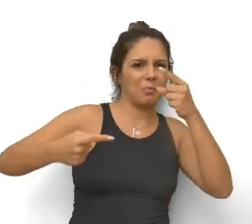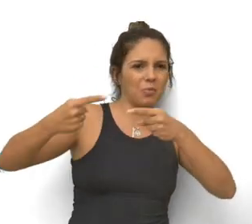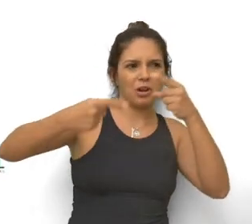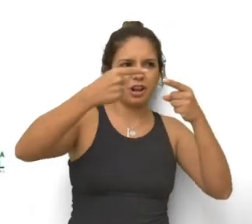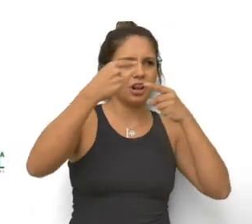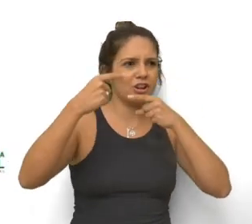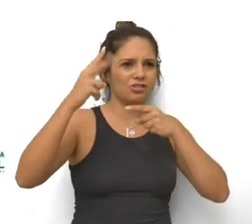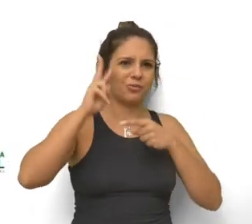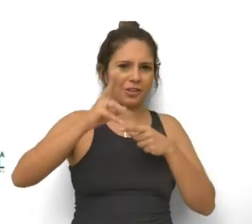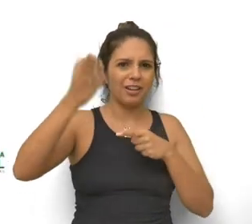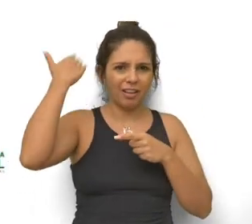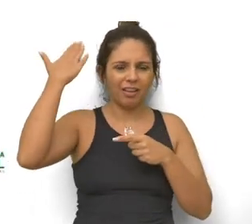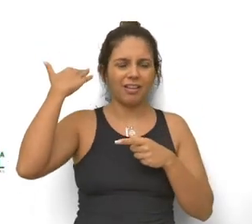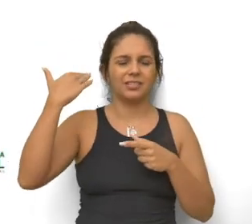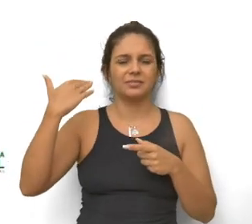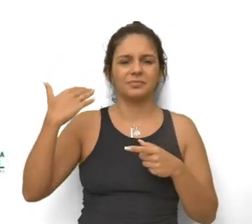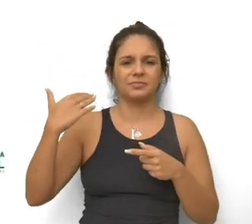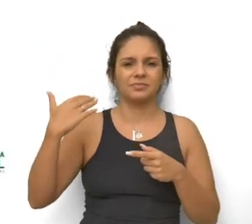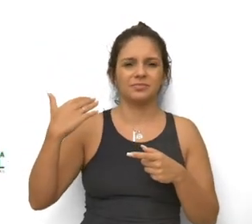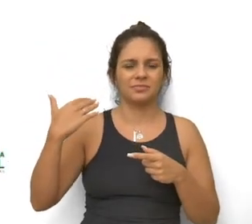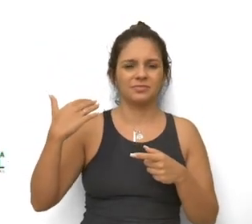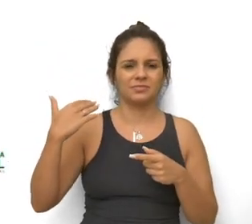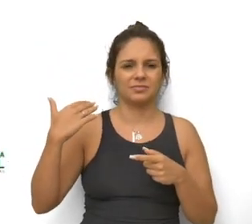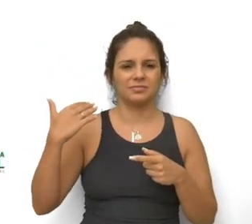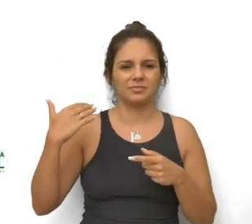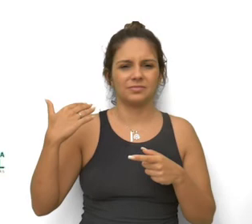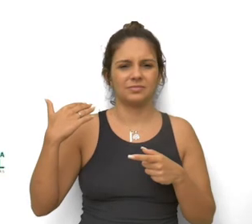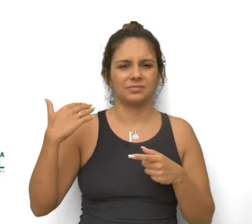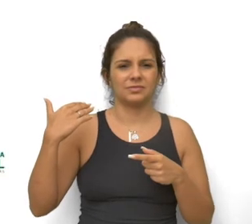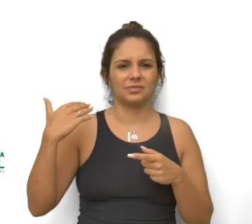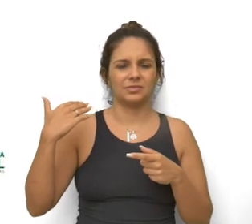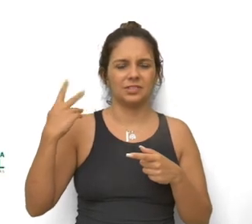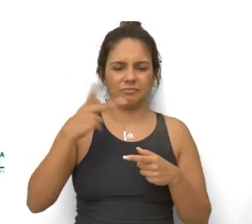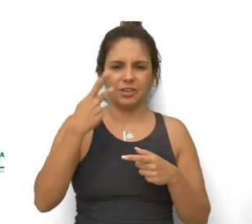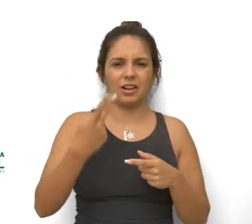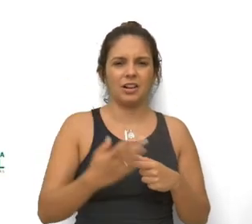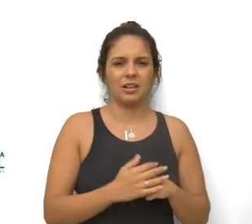que ocorriam ali, e aí que ela emenda com isso, ela fala...